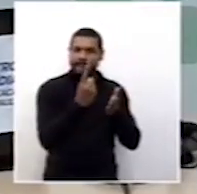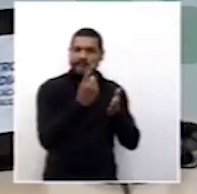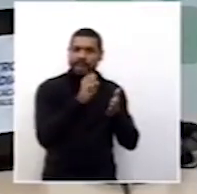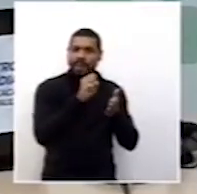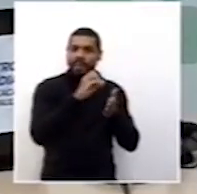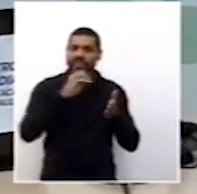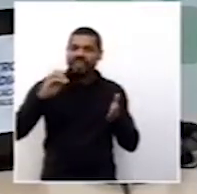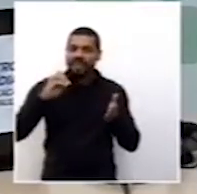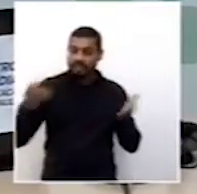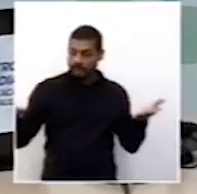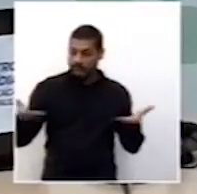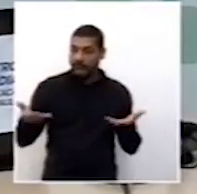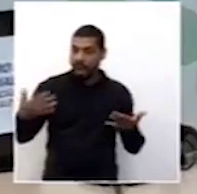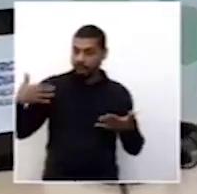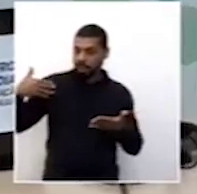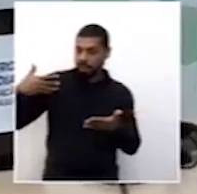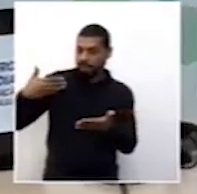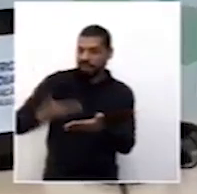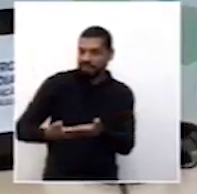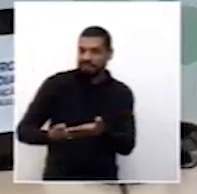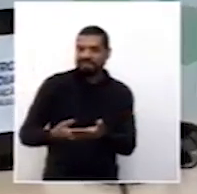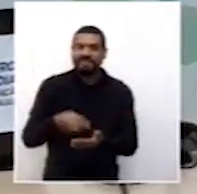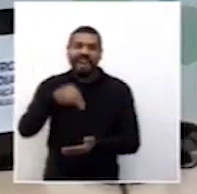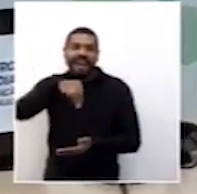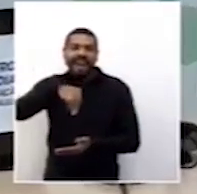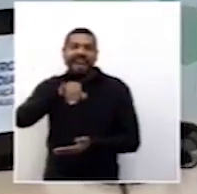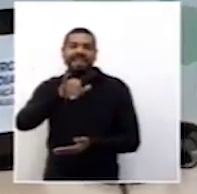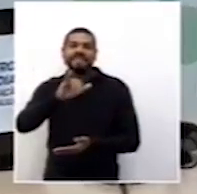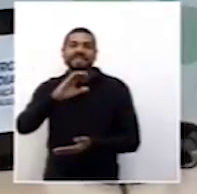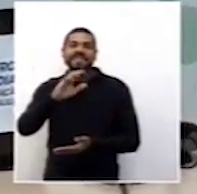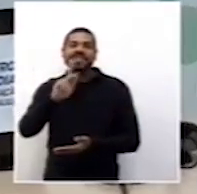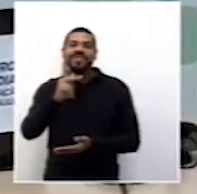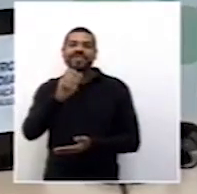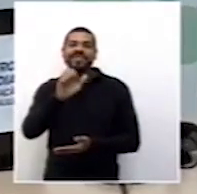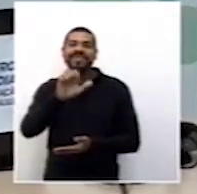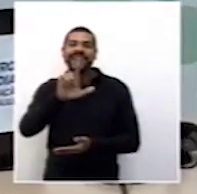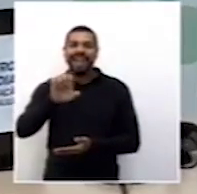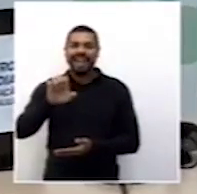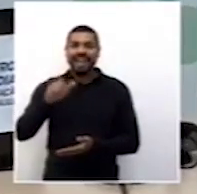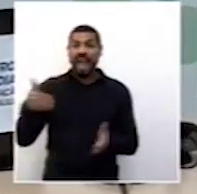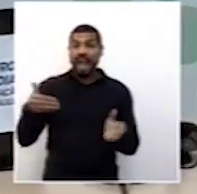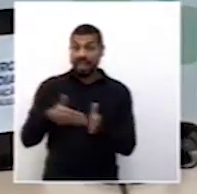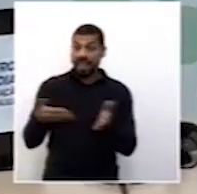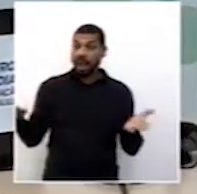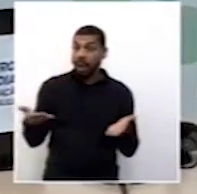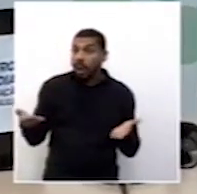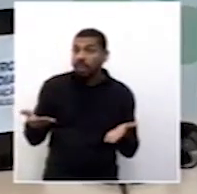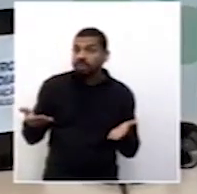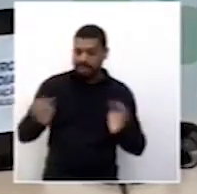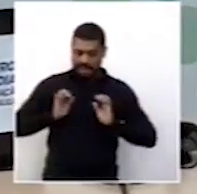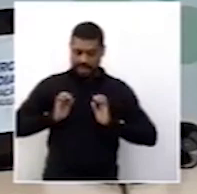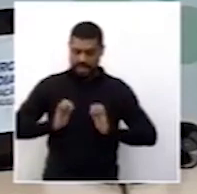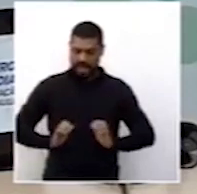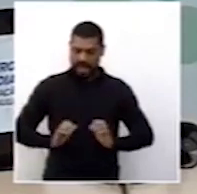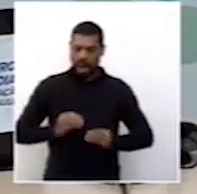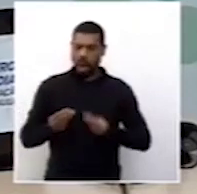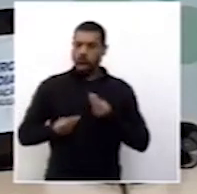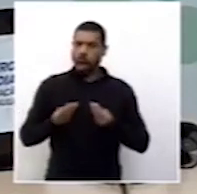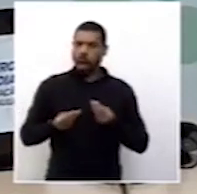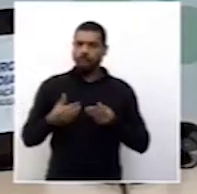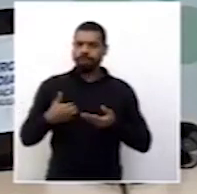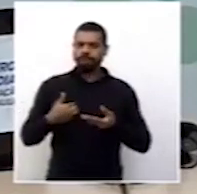atual. E a Michele diz, até hoje enfrentamos problemas de etiqueta no